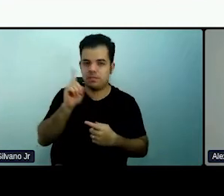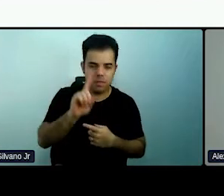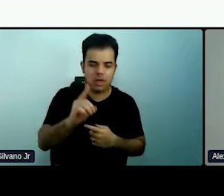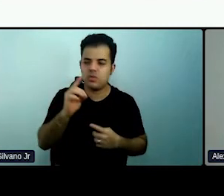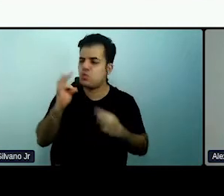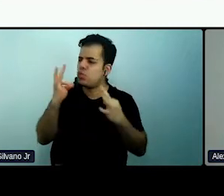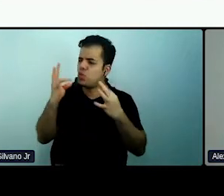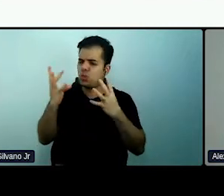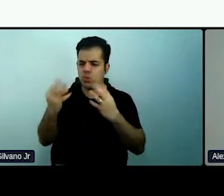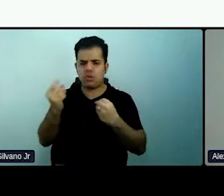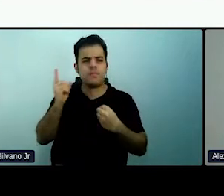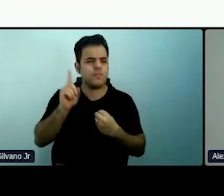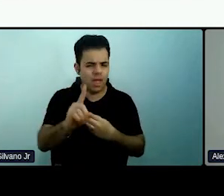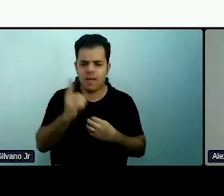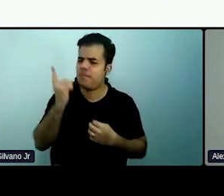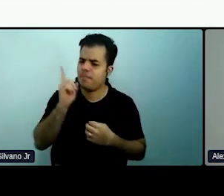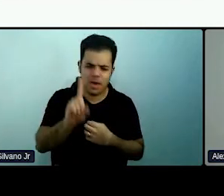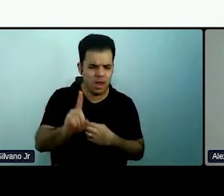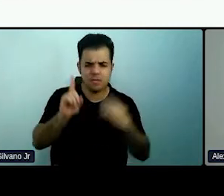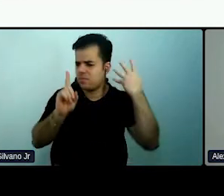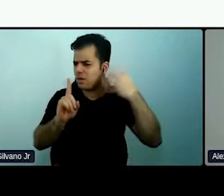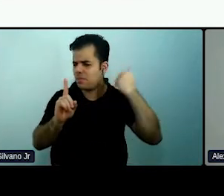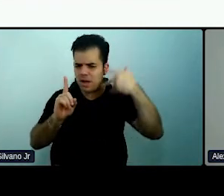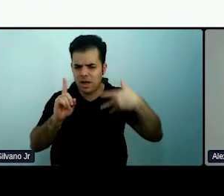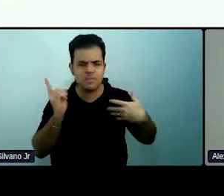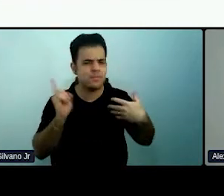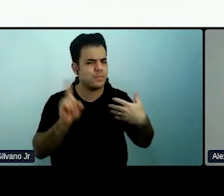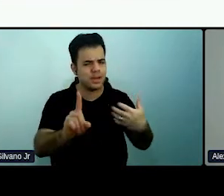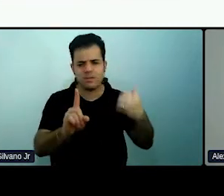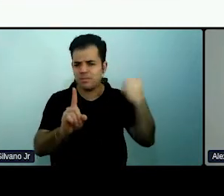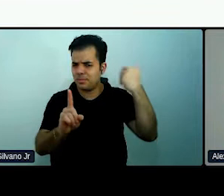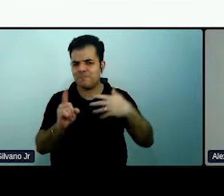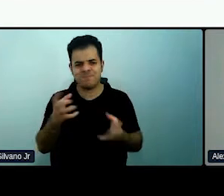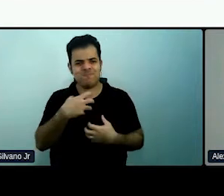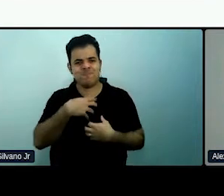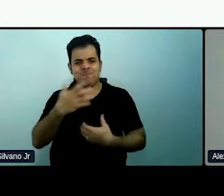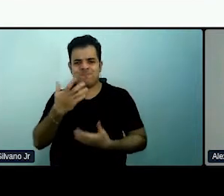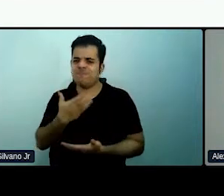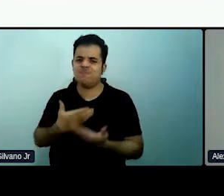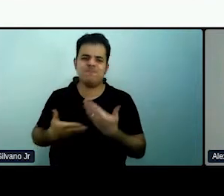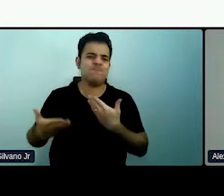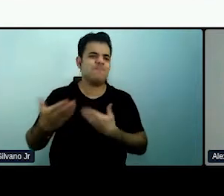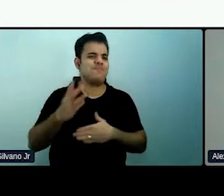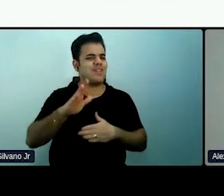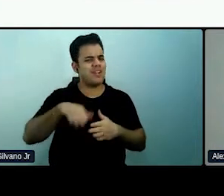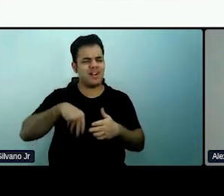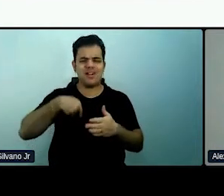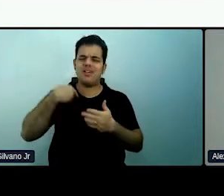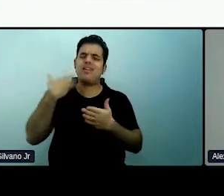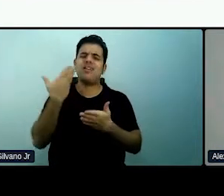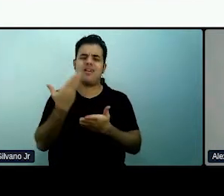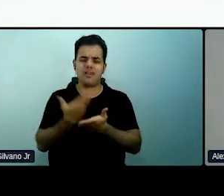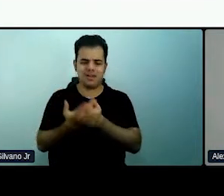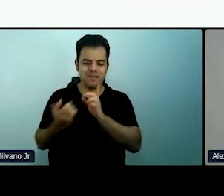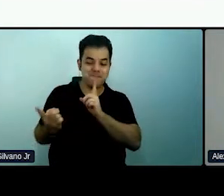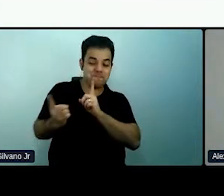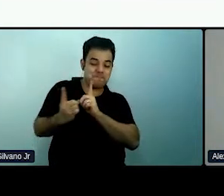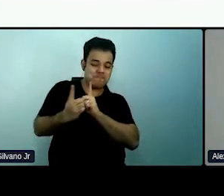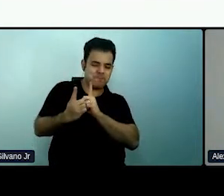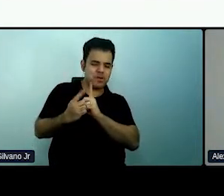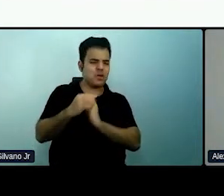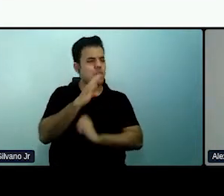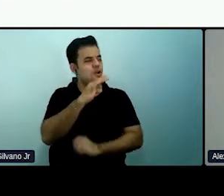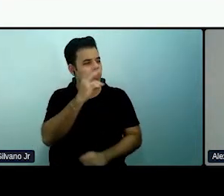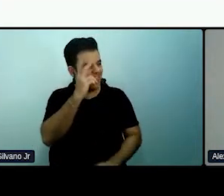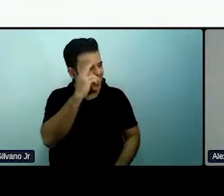mundo fez a autodescrição. Então, isso foi muito legal, mexeu com todo mundo, e até hoje tem gente que vem falar comigo e fala: